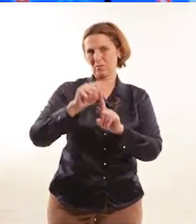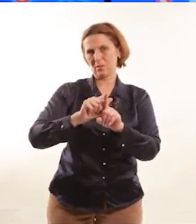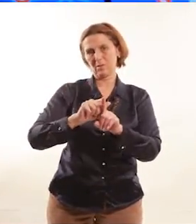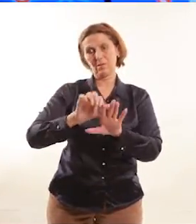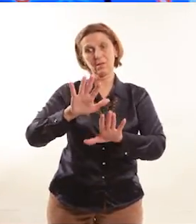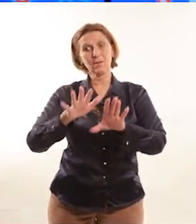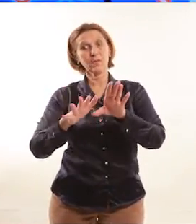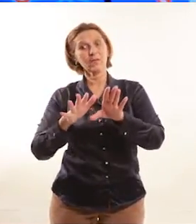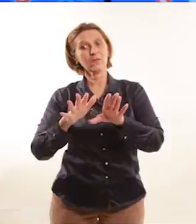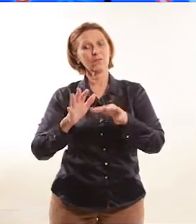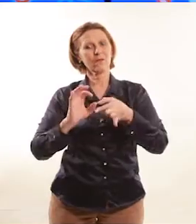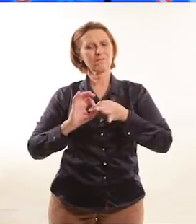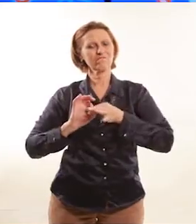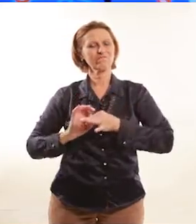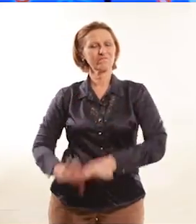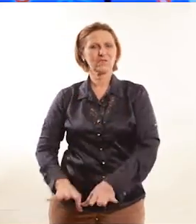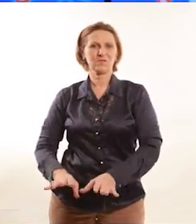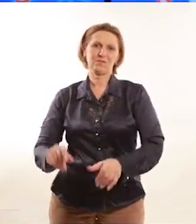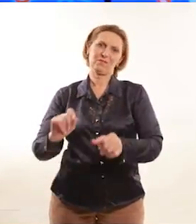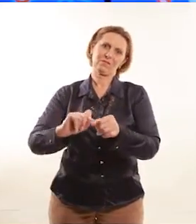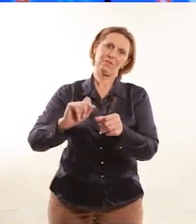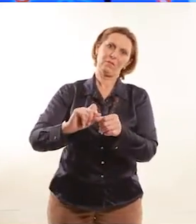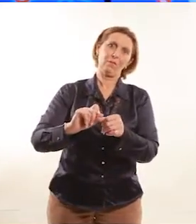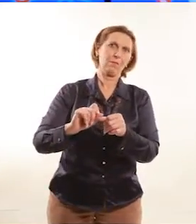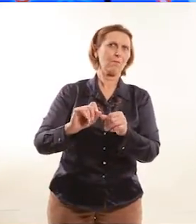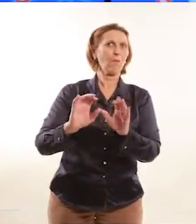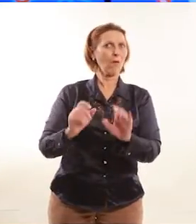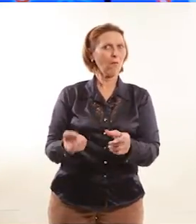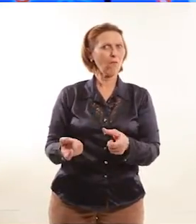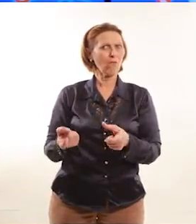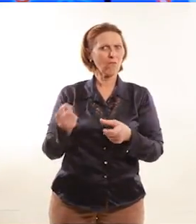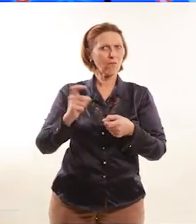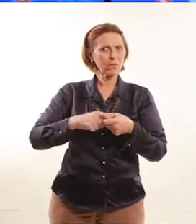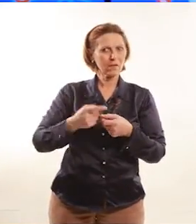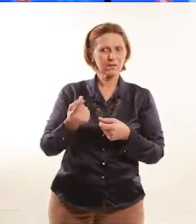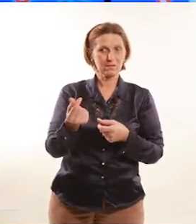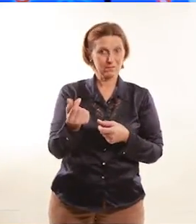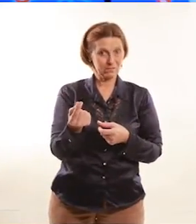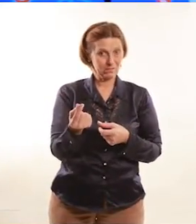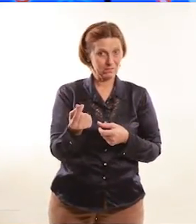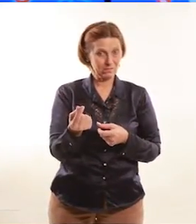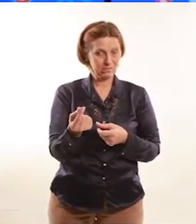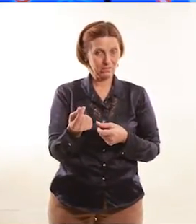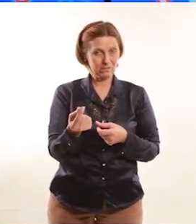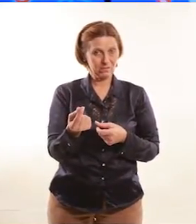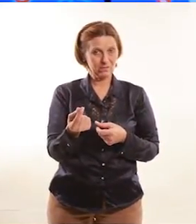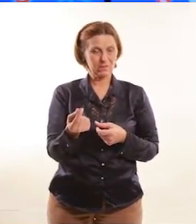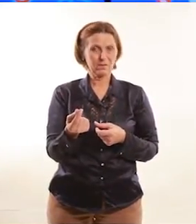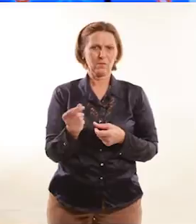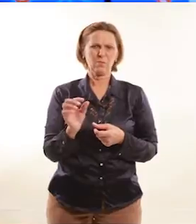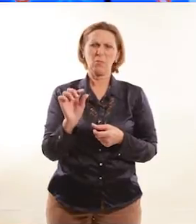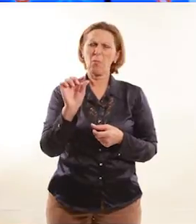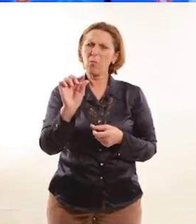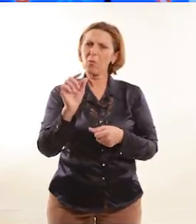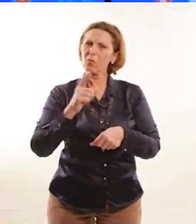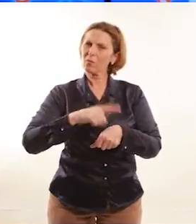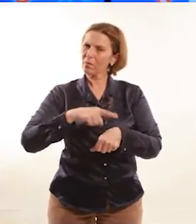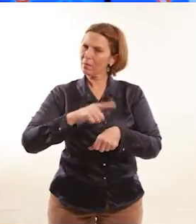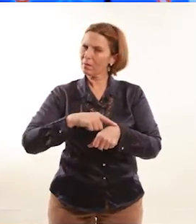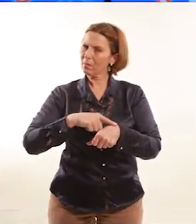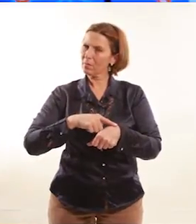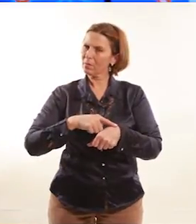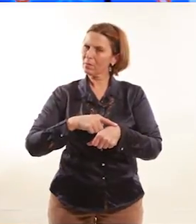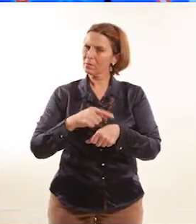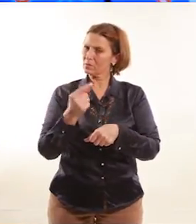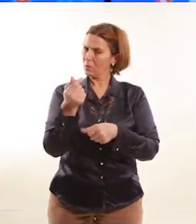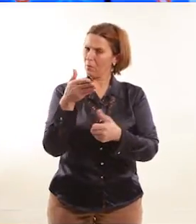que eu deixei de fazer. E eu posso voltar a receber esse dinheiro? Pode sim. Como? Se faz pouco tempo que